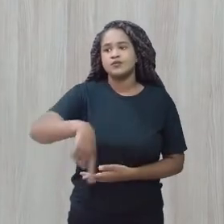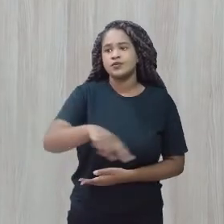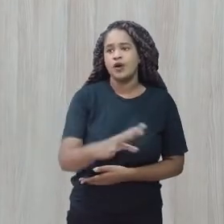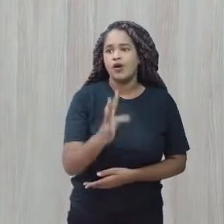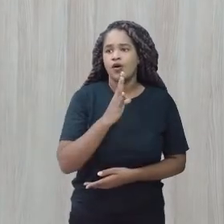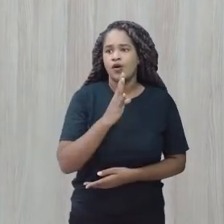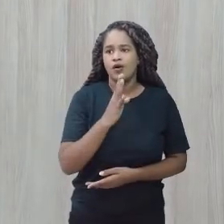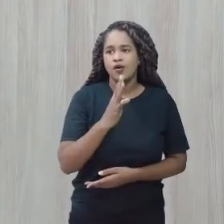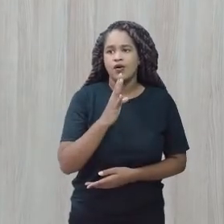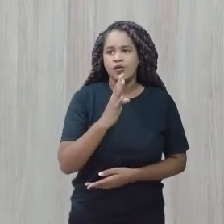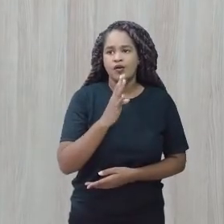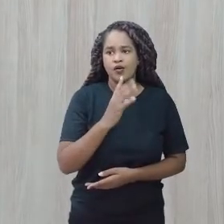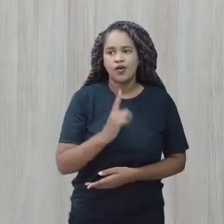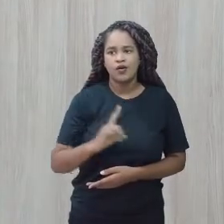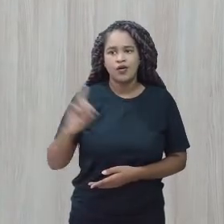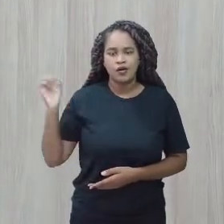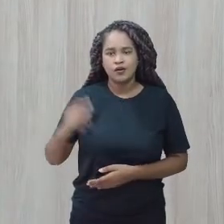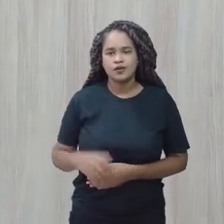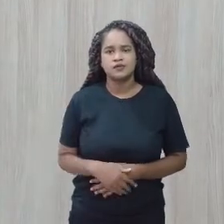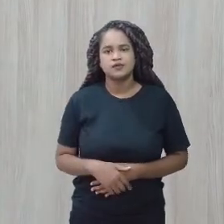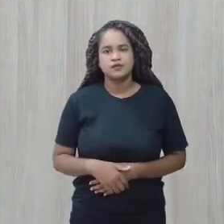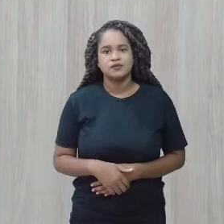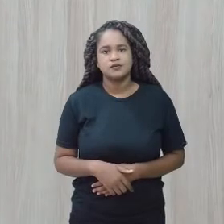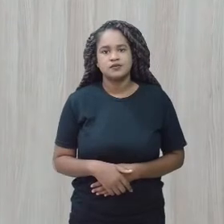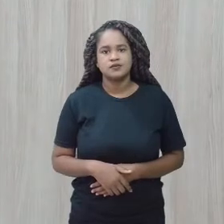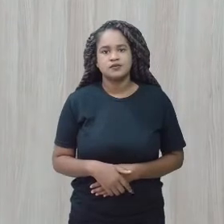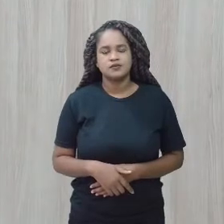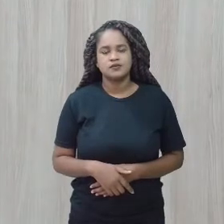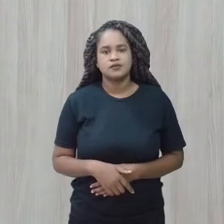conhecem, ou não sei se conhecem, vocês não me disseram ainda.